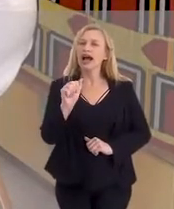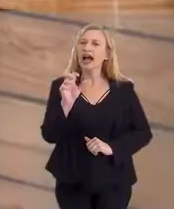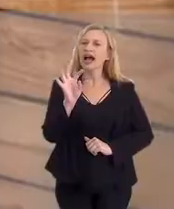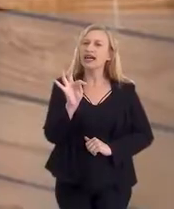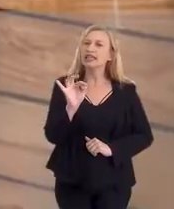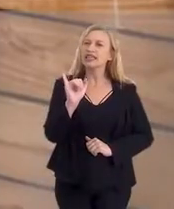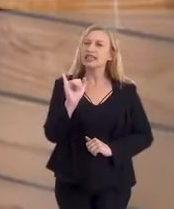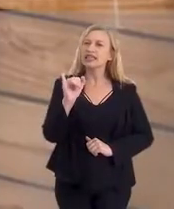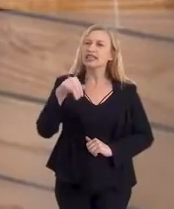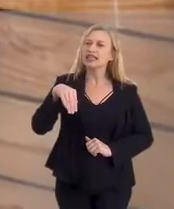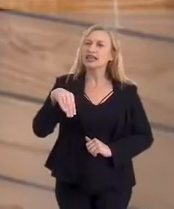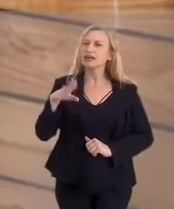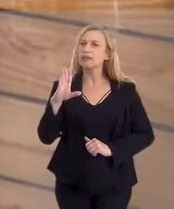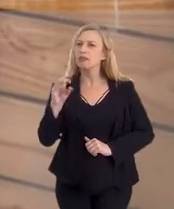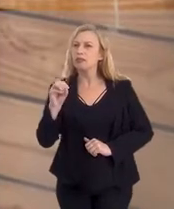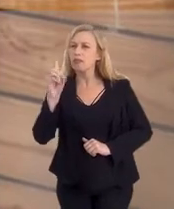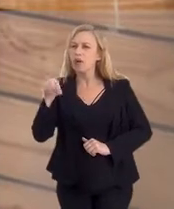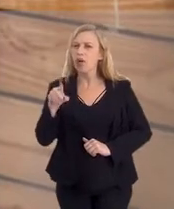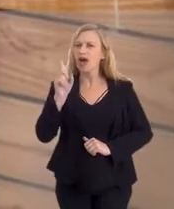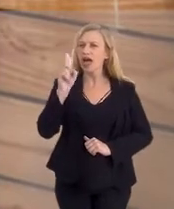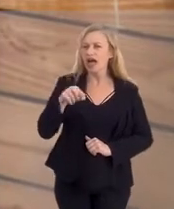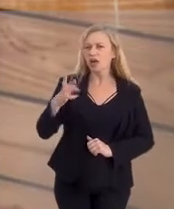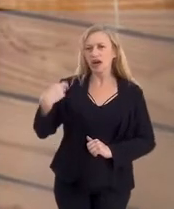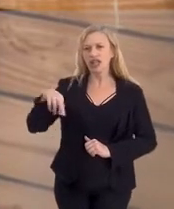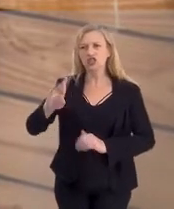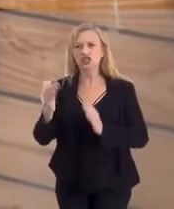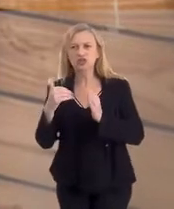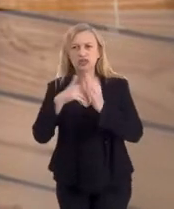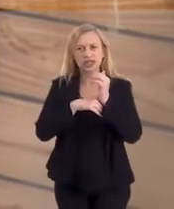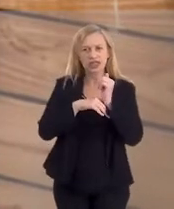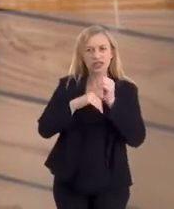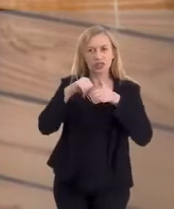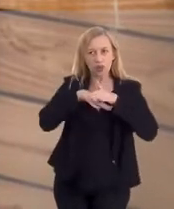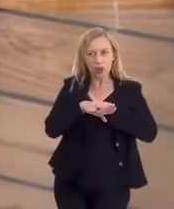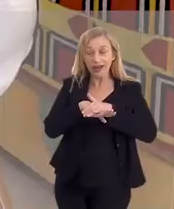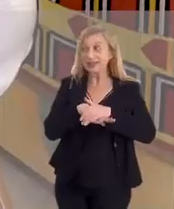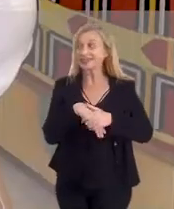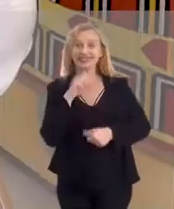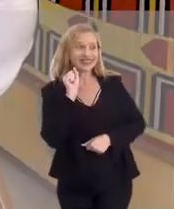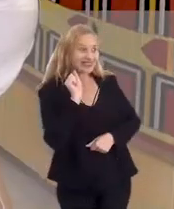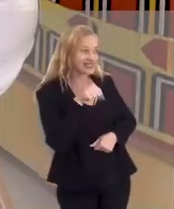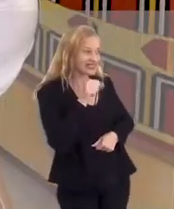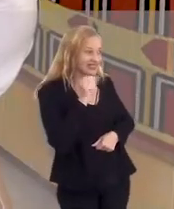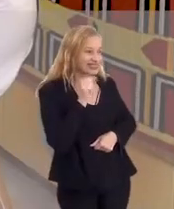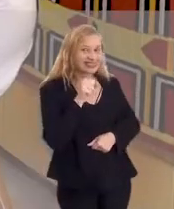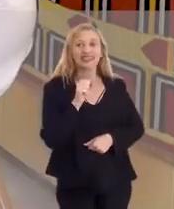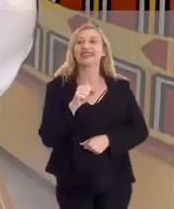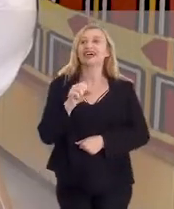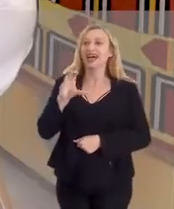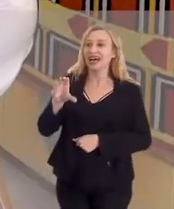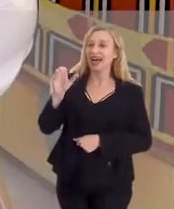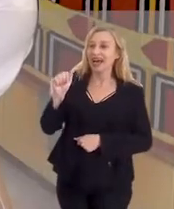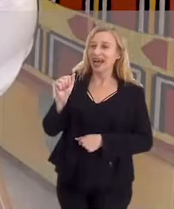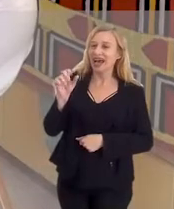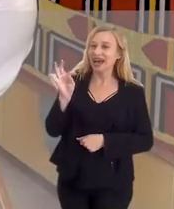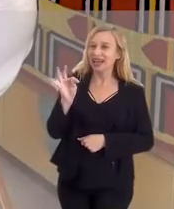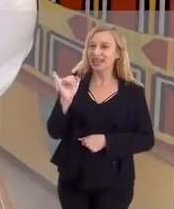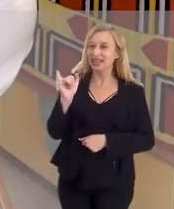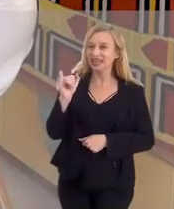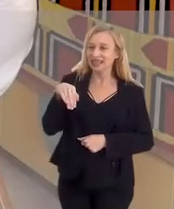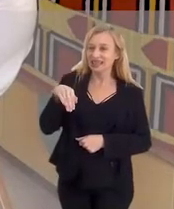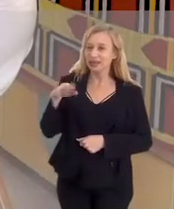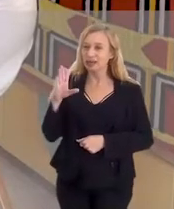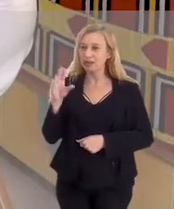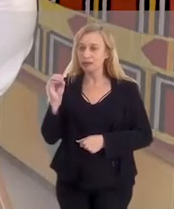O catimbó é uma religião que guarda seus segredos? Sim. É, ser catimbozeiro e